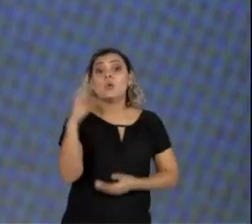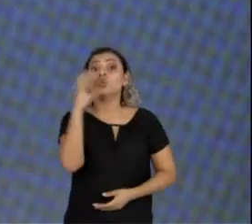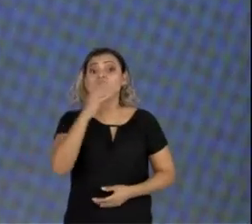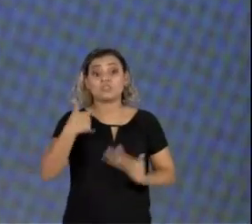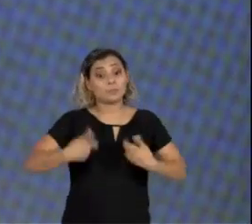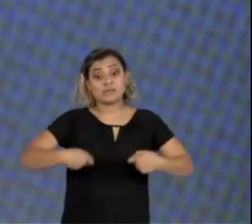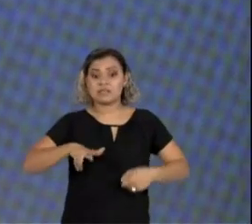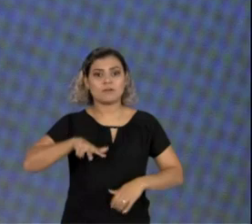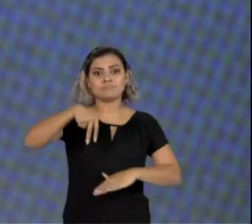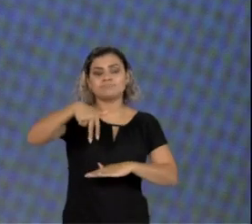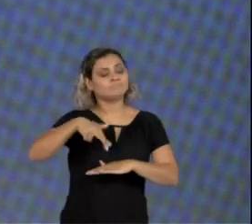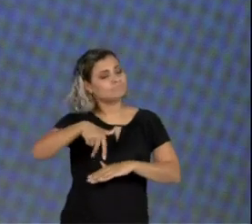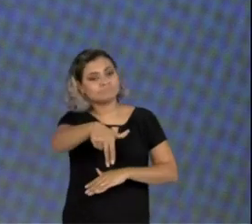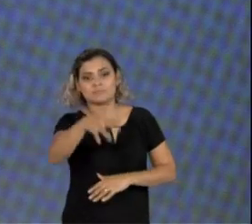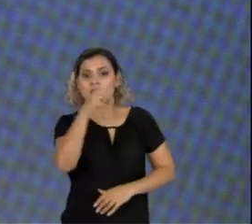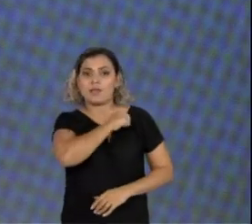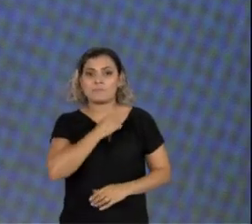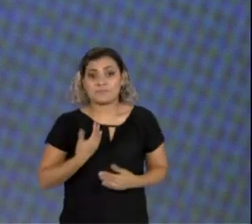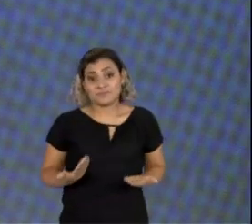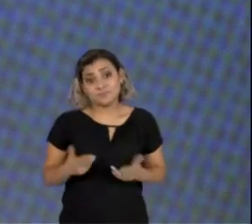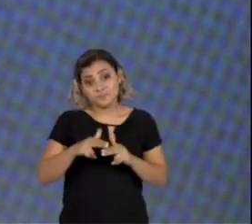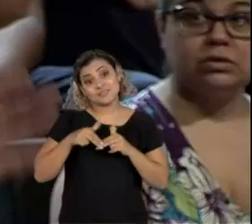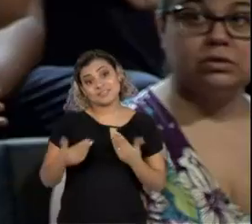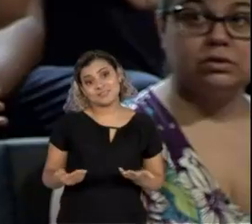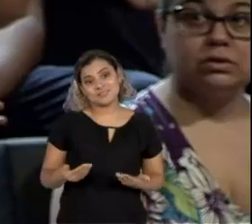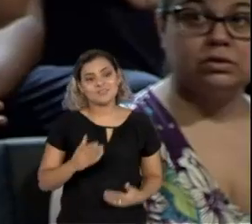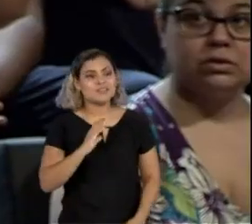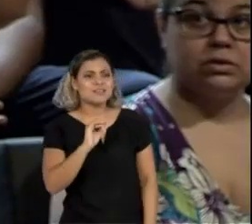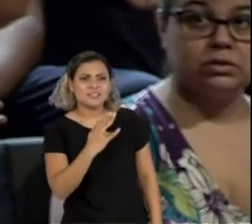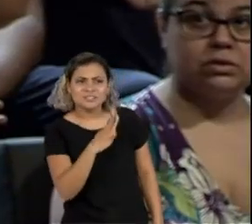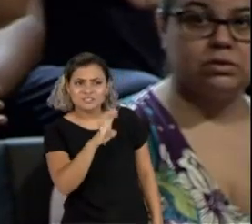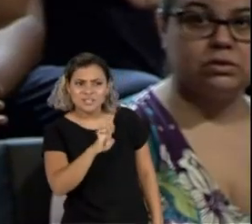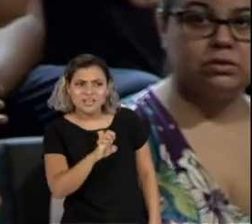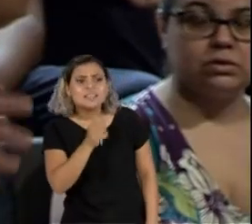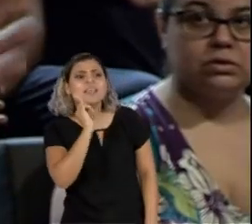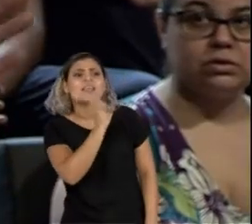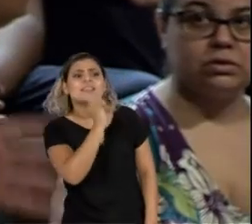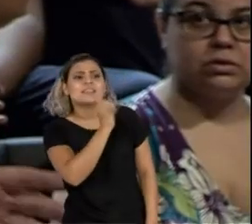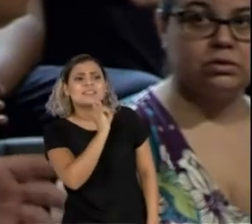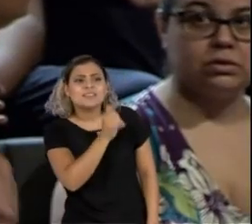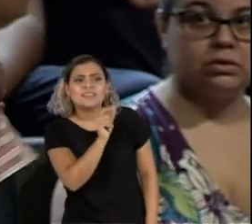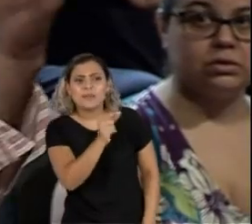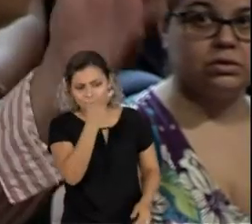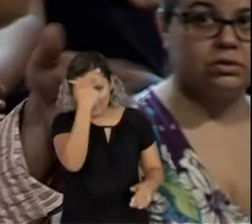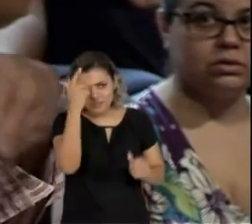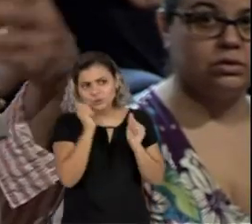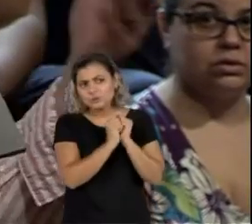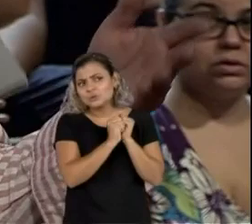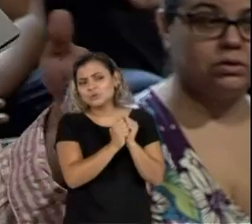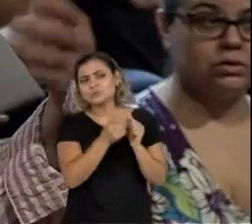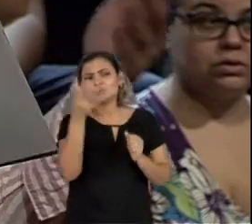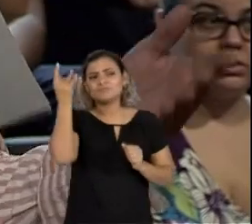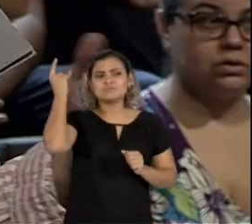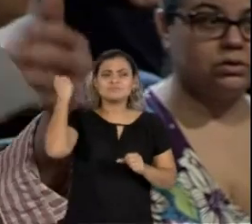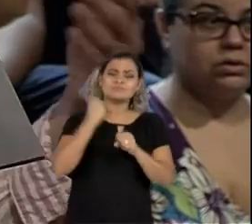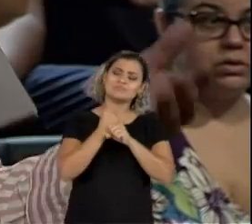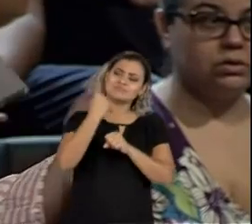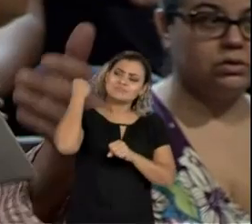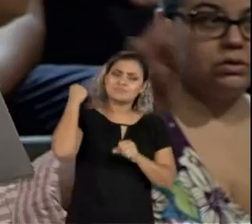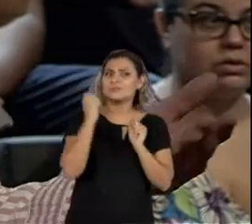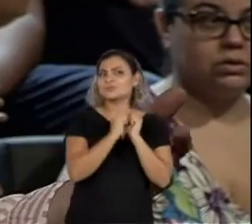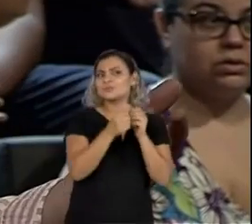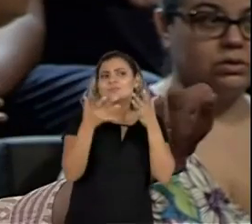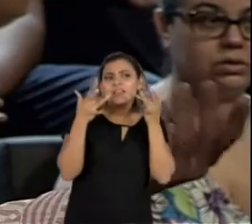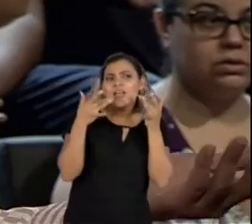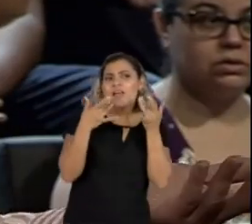virar gentinha logo, entendeu? Cristiane, nós fomos buscar um depoimento de alguém que conviveu com você nessa época em que você vivia ali pelas coxias